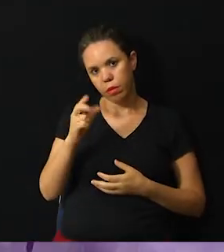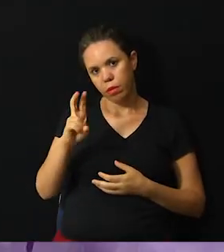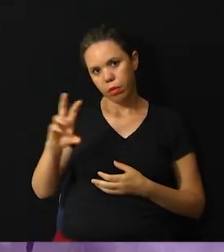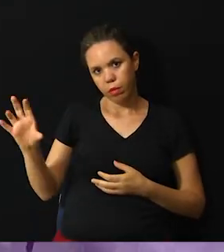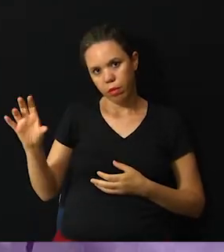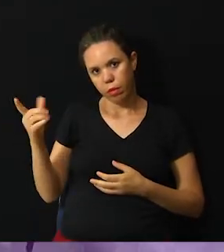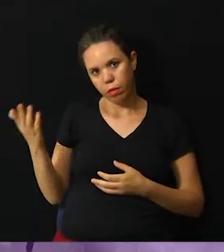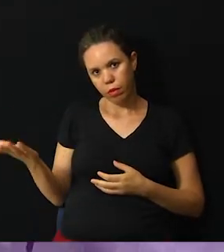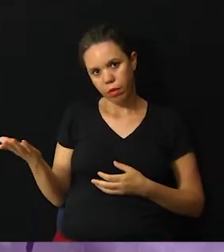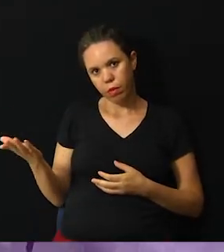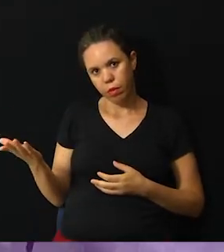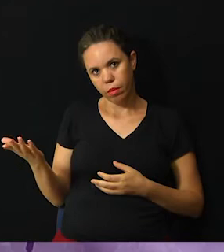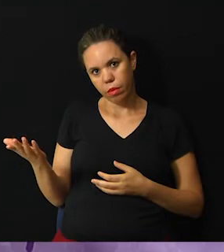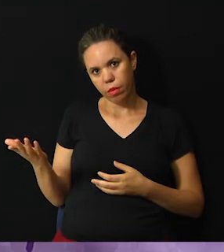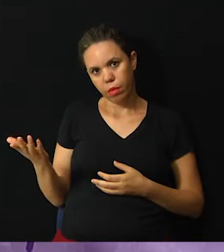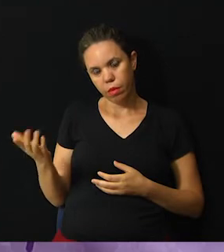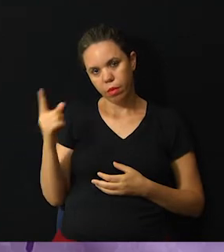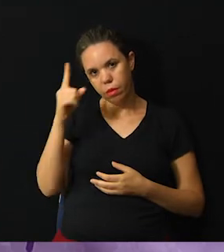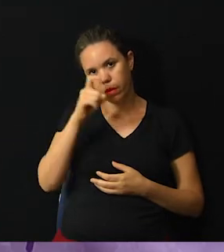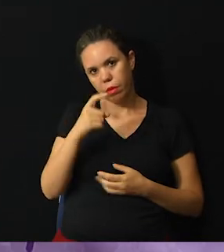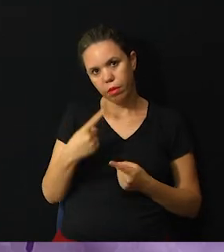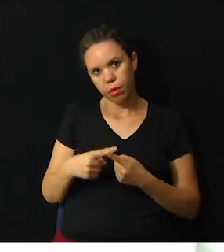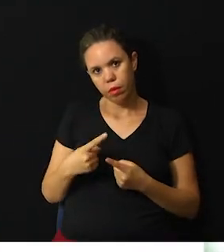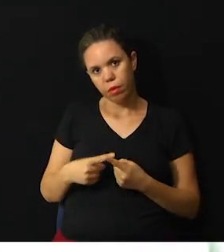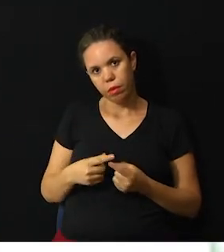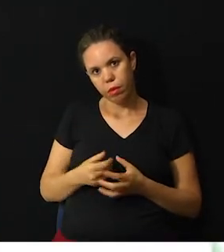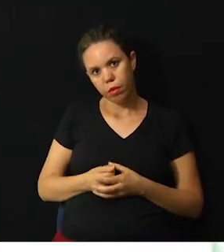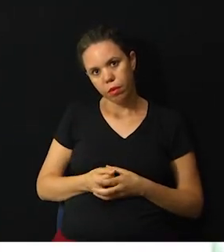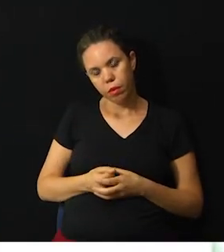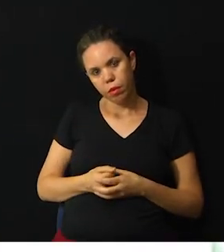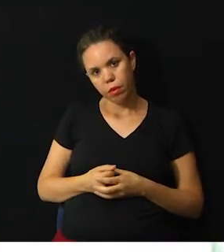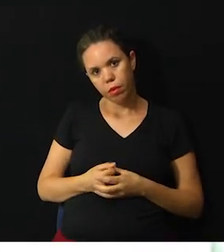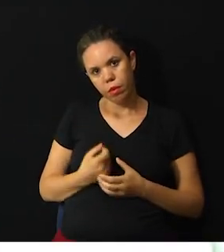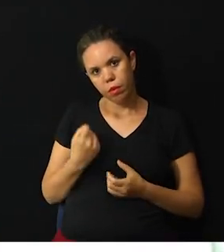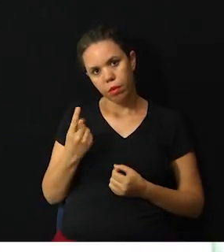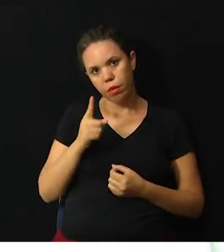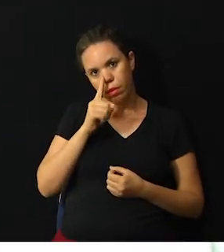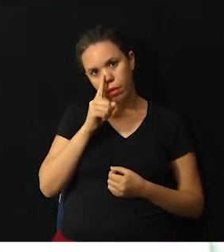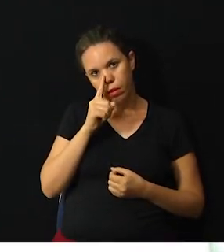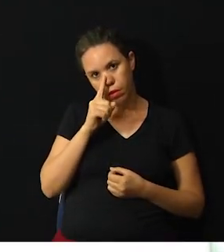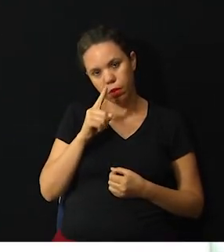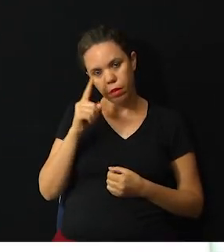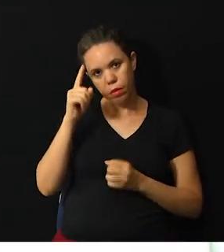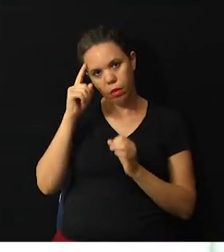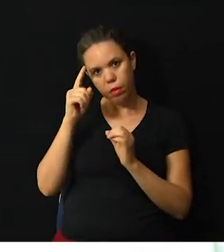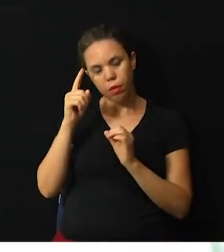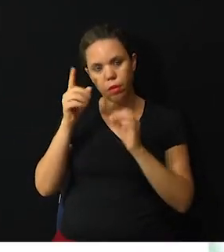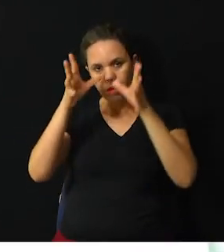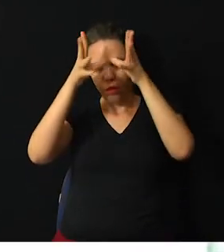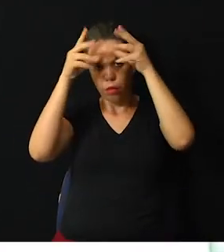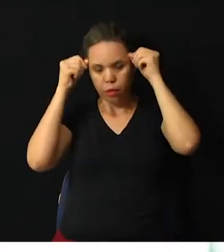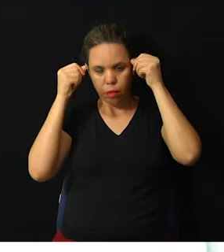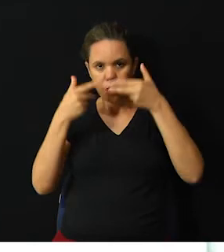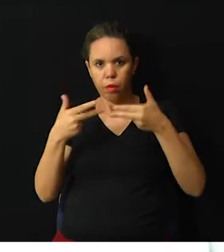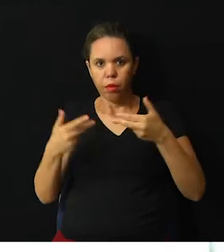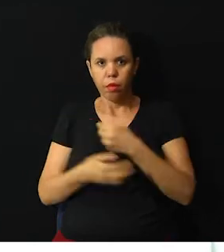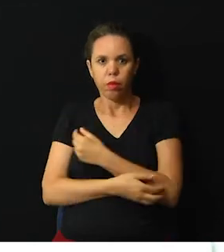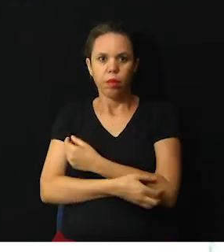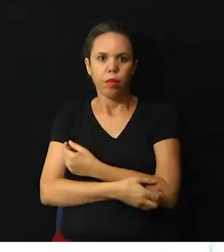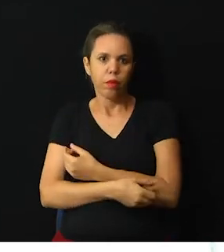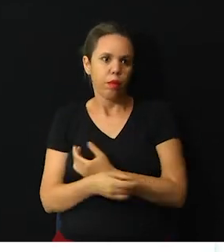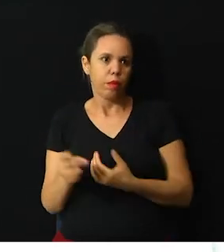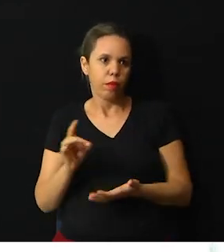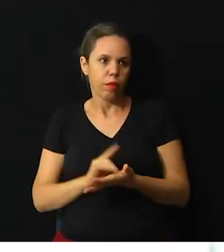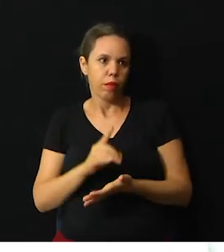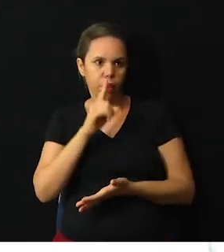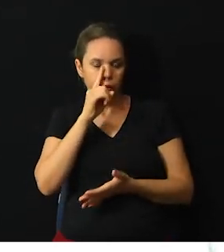AVC é um pouco mais complexa, porque um dos fatores de risco para o Alzheimer, mas na verdade vários, são os